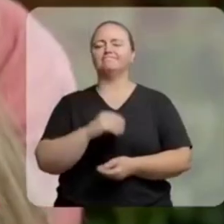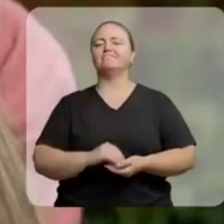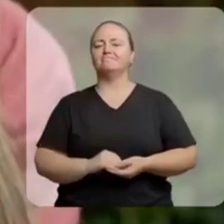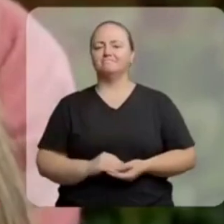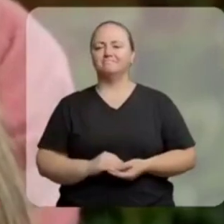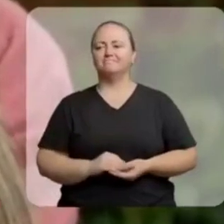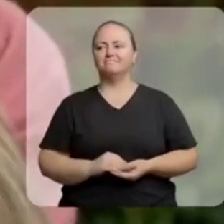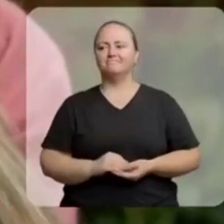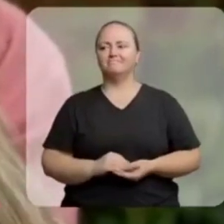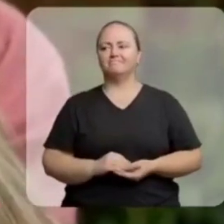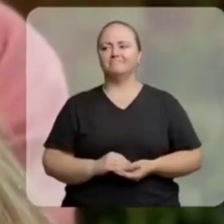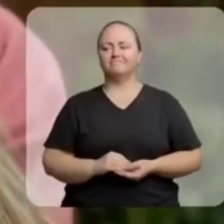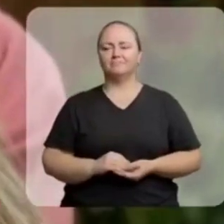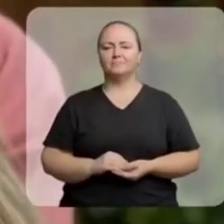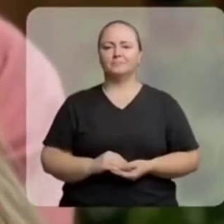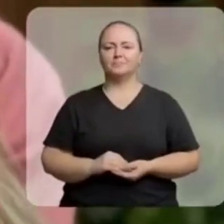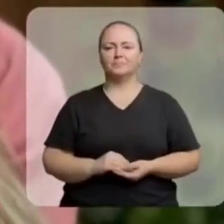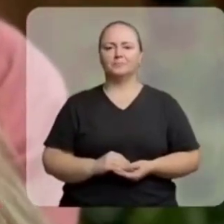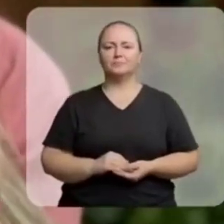Esse a gente pode tomar...